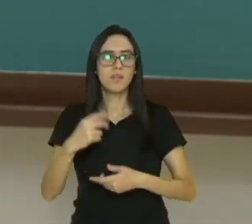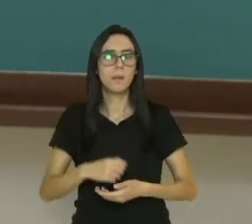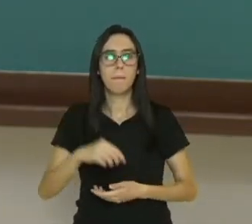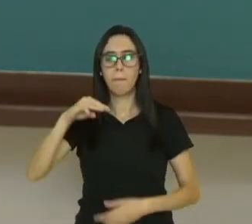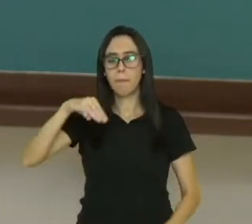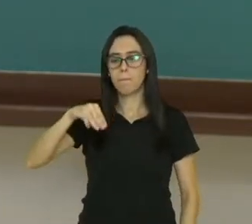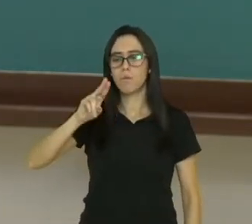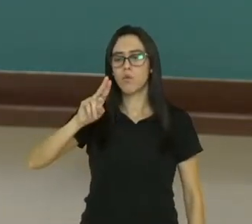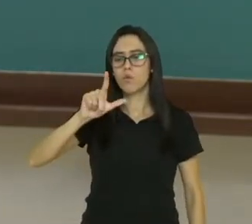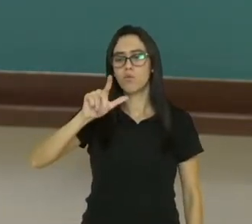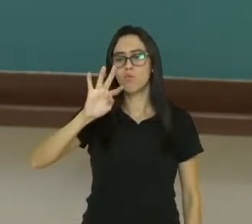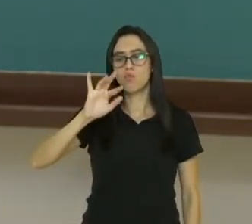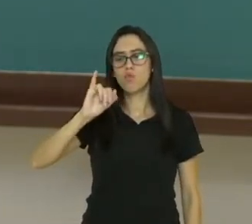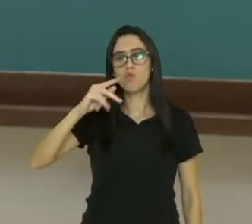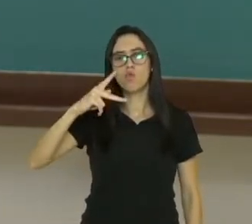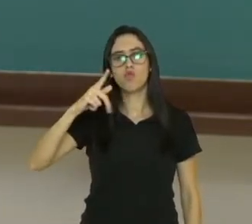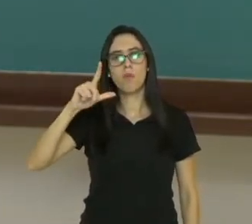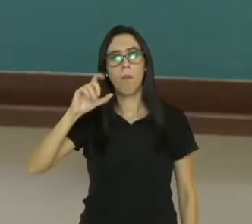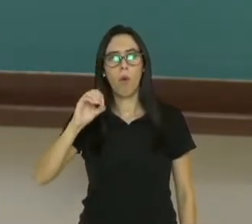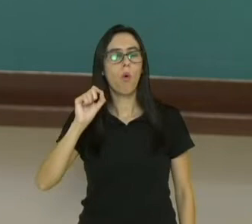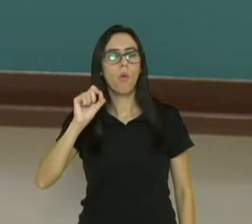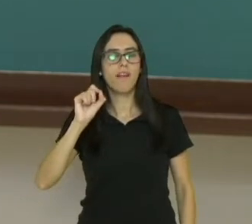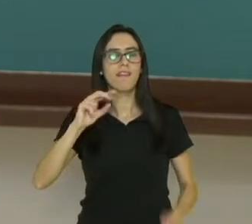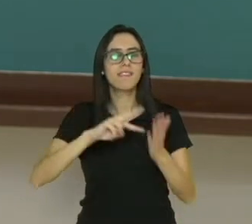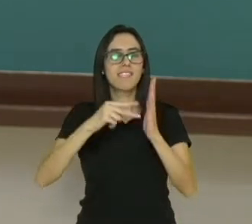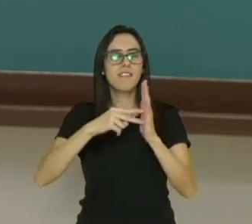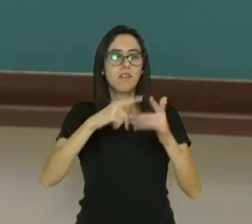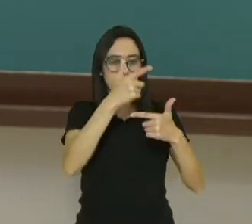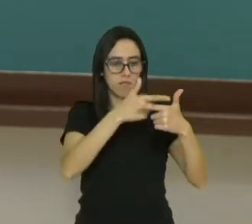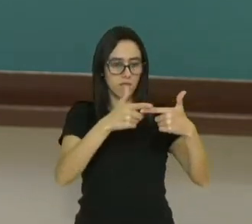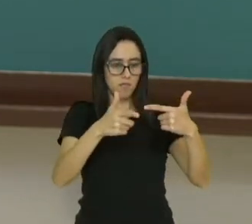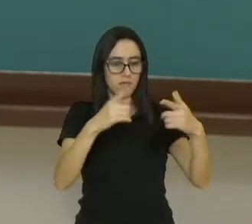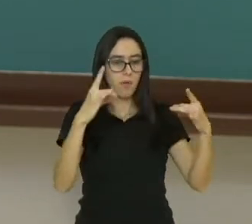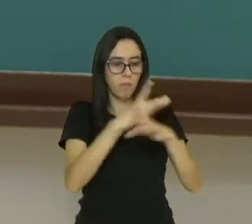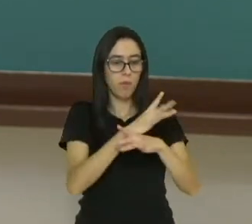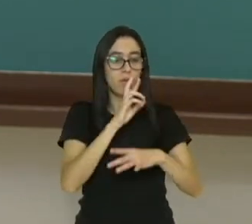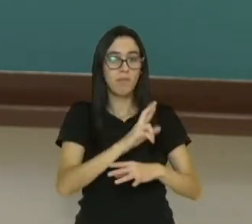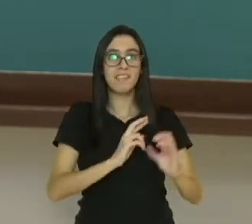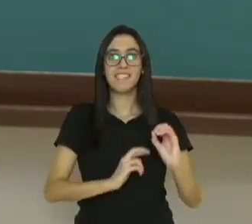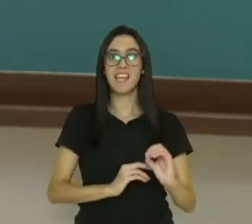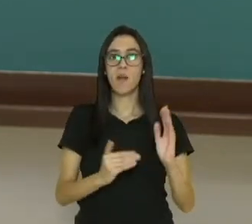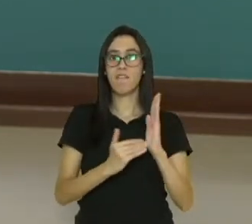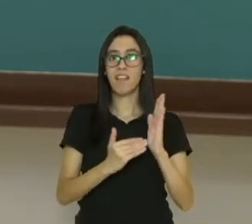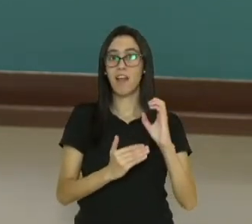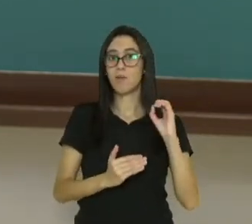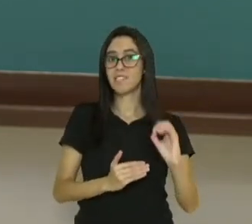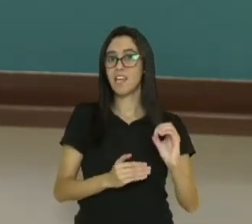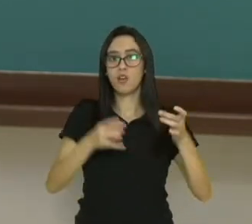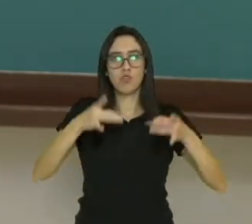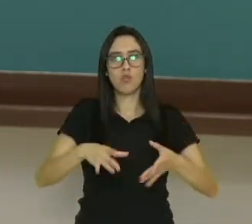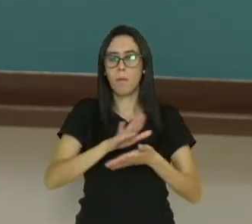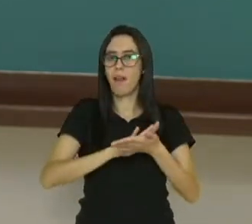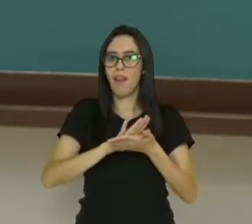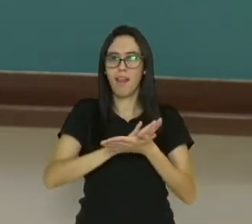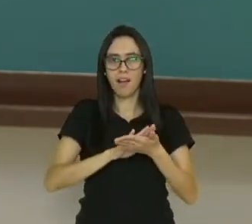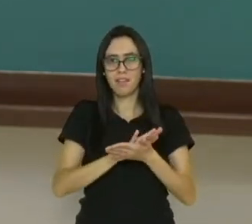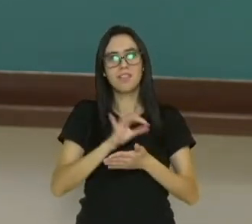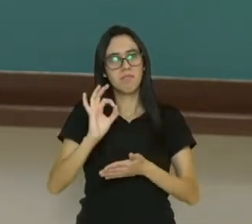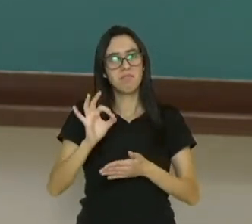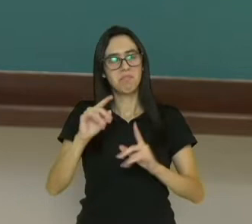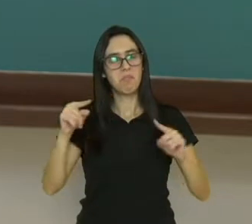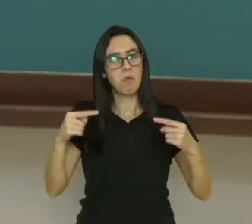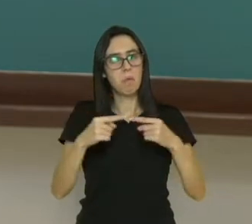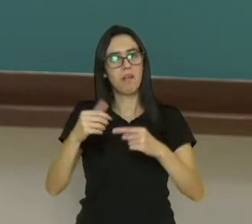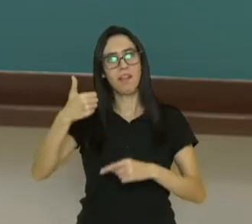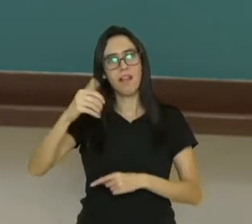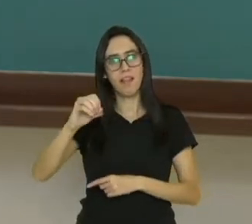dizer que eu faço essa divisão e não sobra resto, tá? 5 vezes 2 dá exatamente 10. 2 vezes 5 dá exatamente 10.